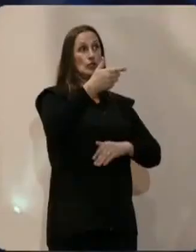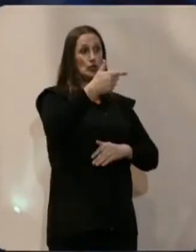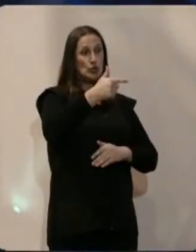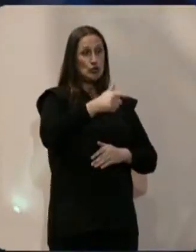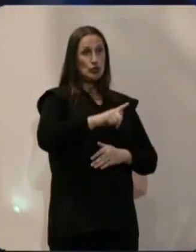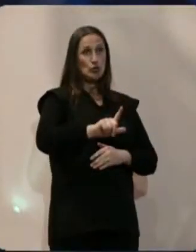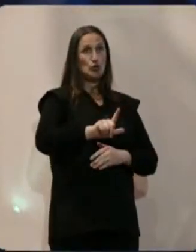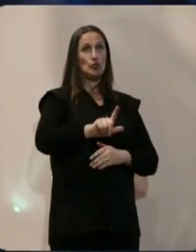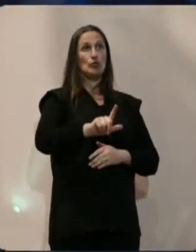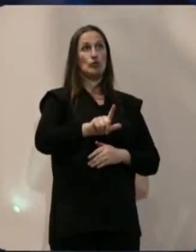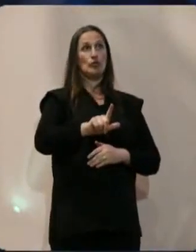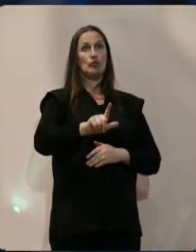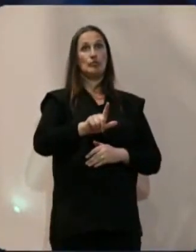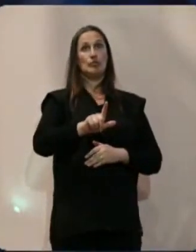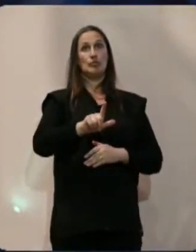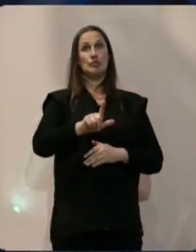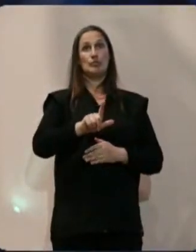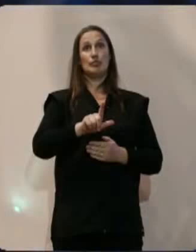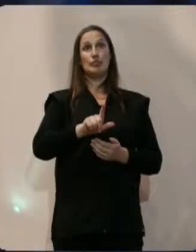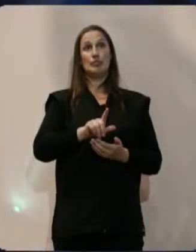palavra.